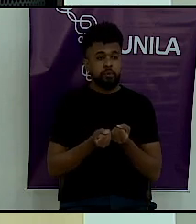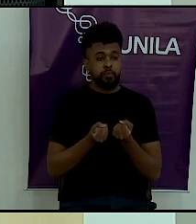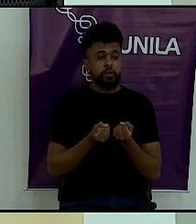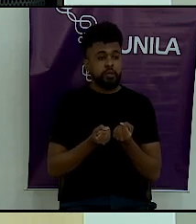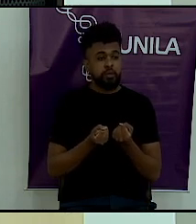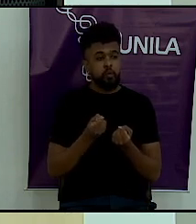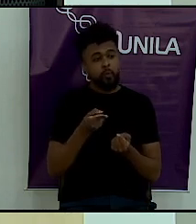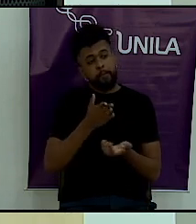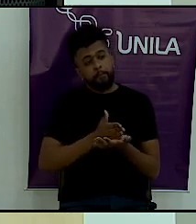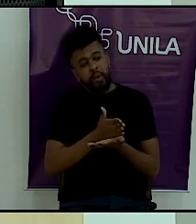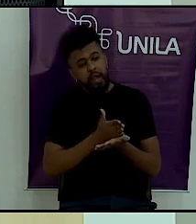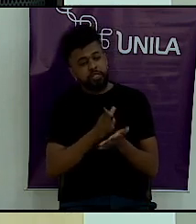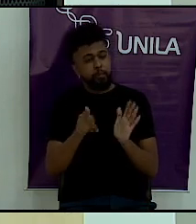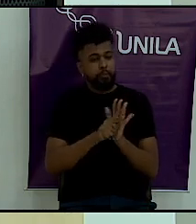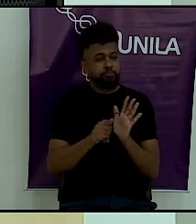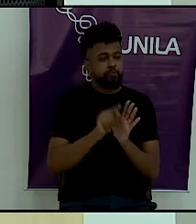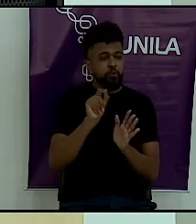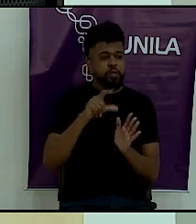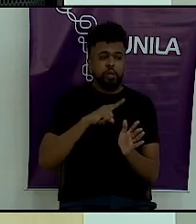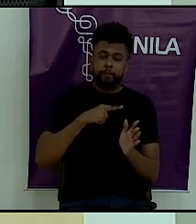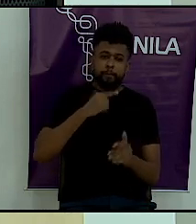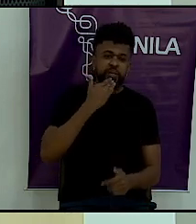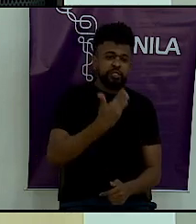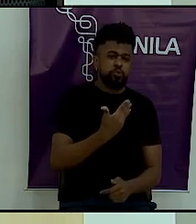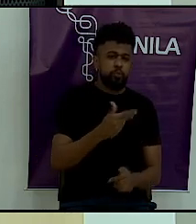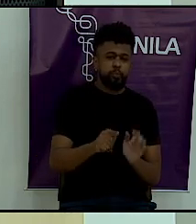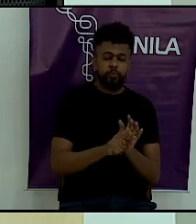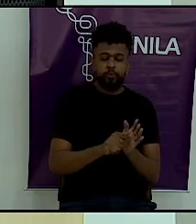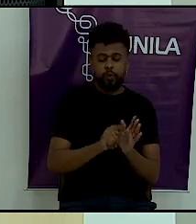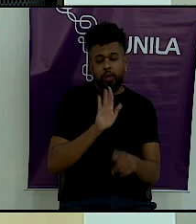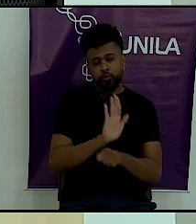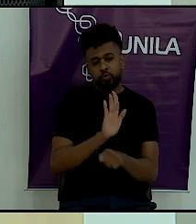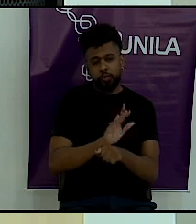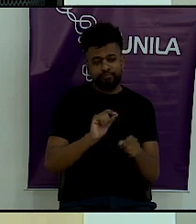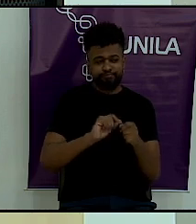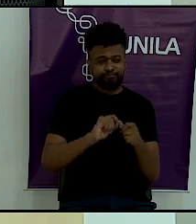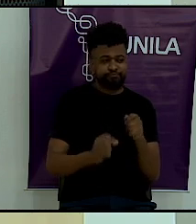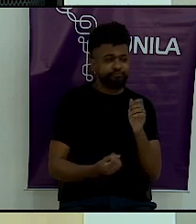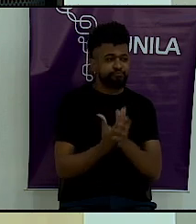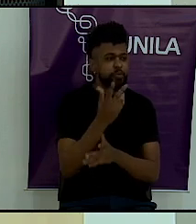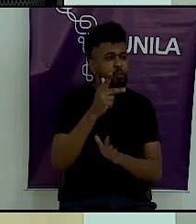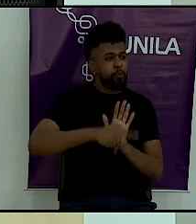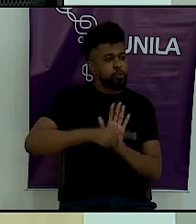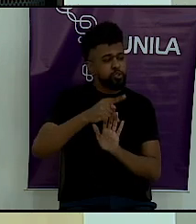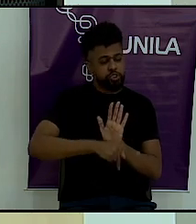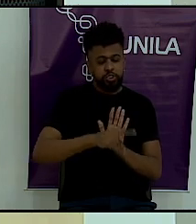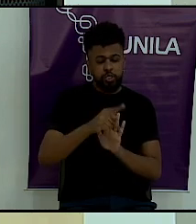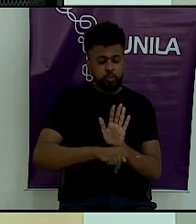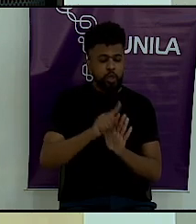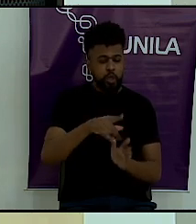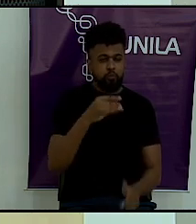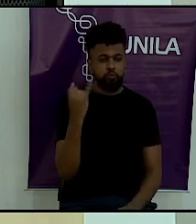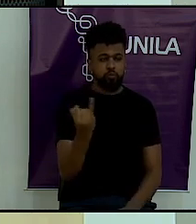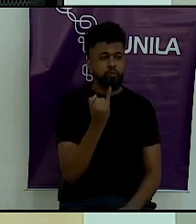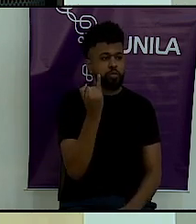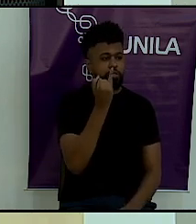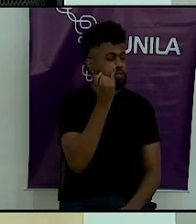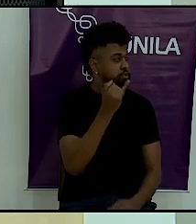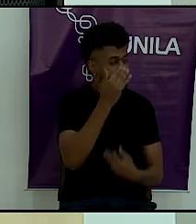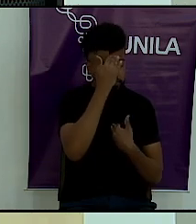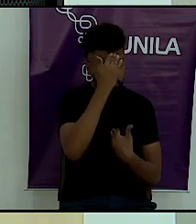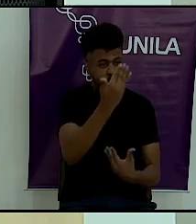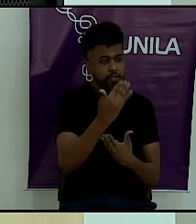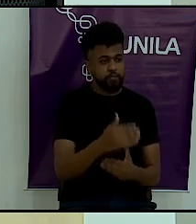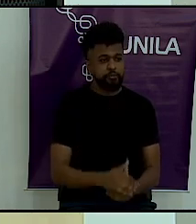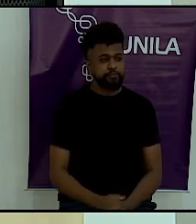menos uma parte daquilo que estão solicitando para ajudar na execução desses projetos que são tão relevantes. Muito